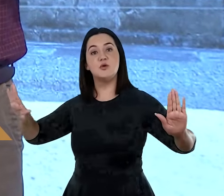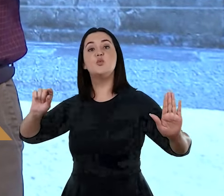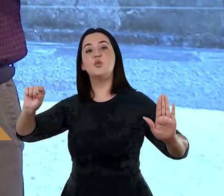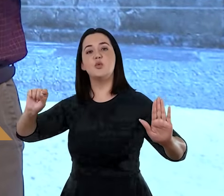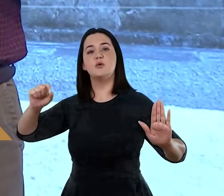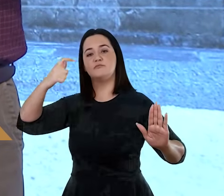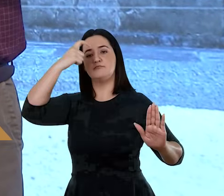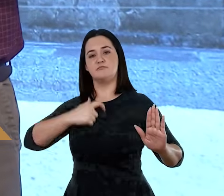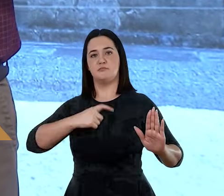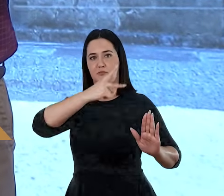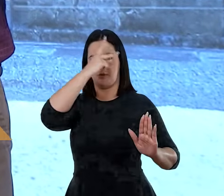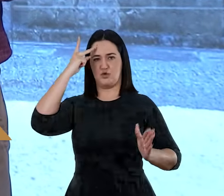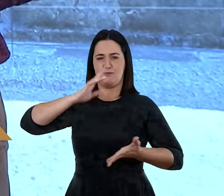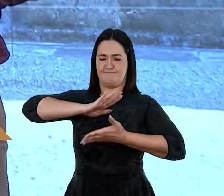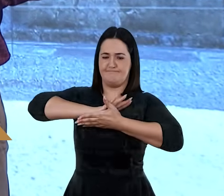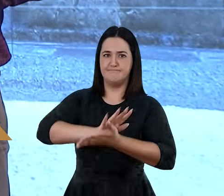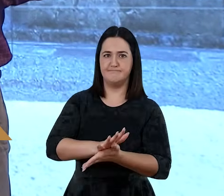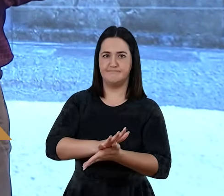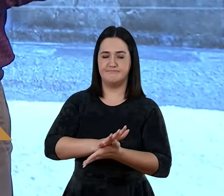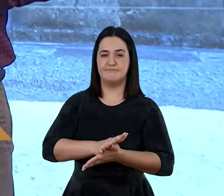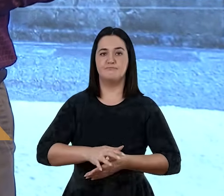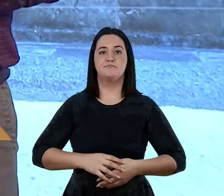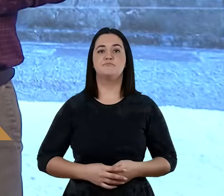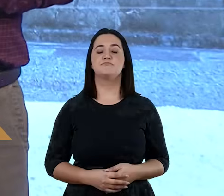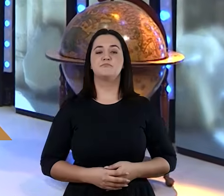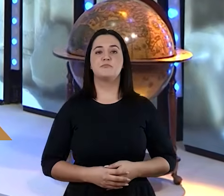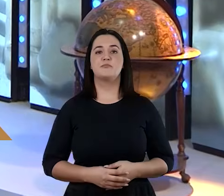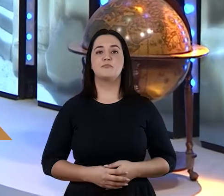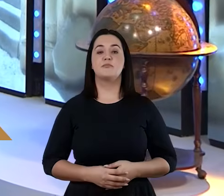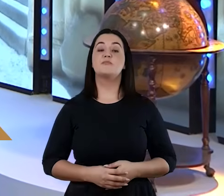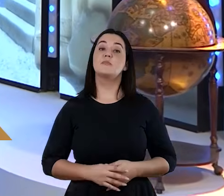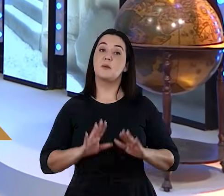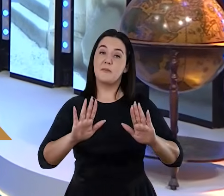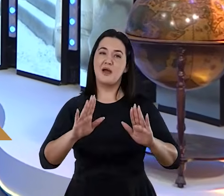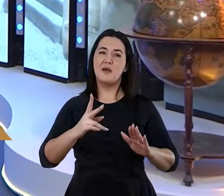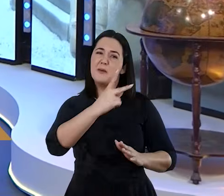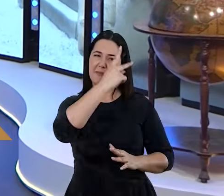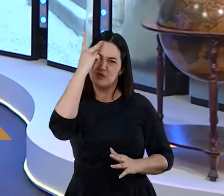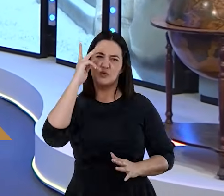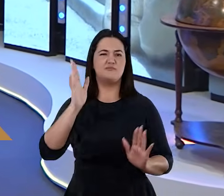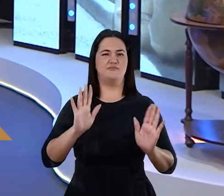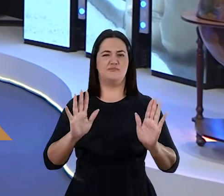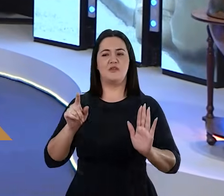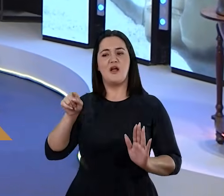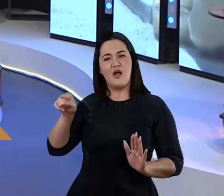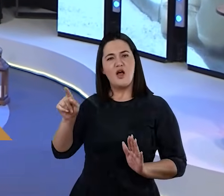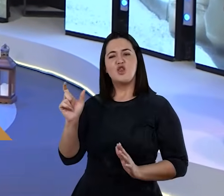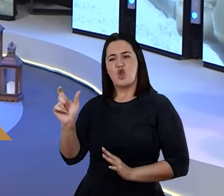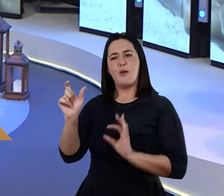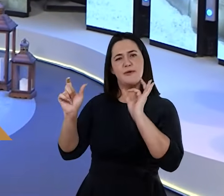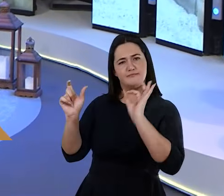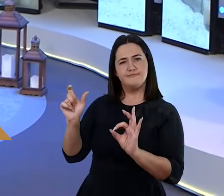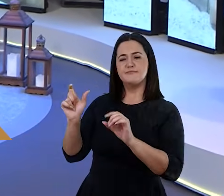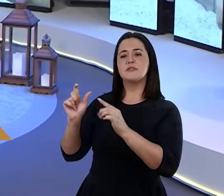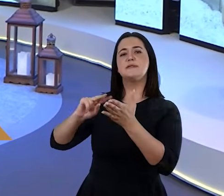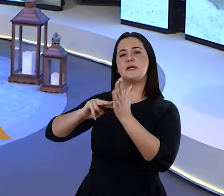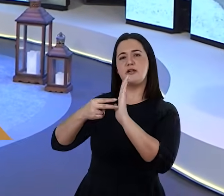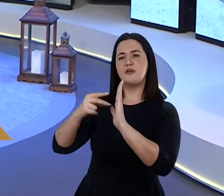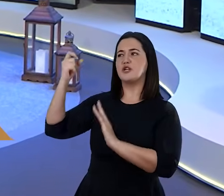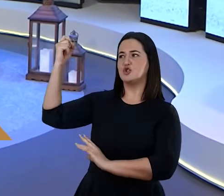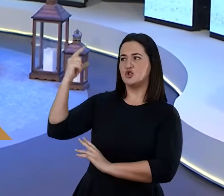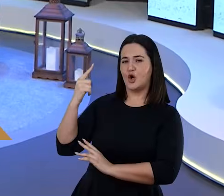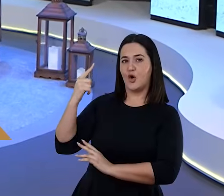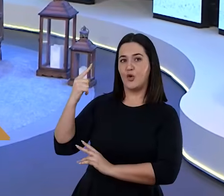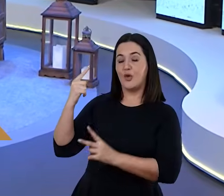poderia significar destruidor. Agora, aqueles que apontam para o significado do nome como sendo o